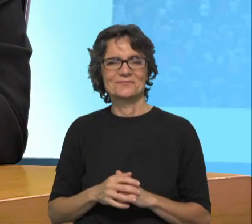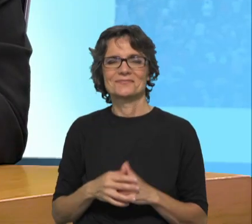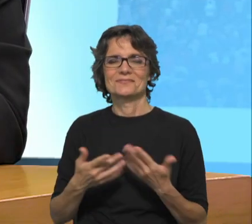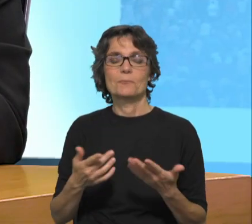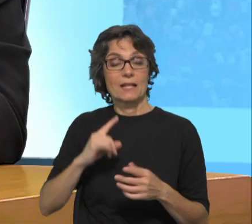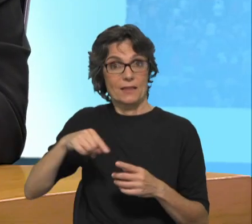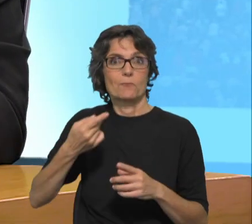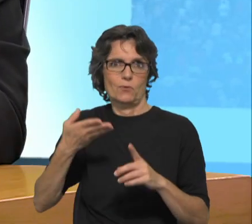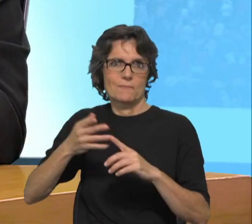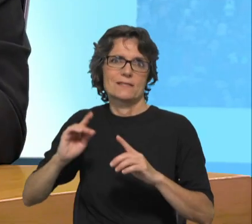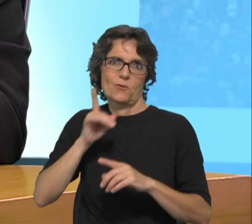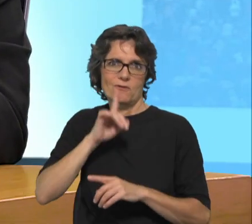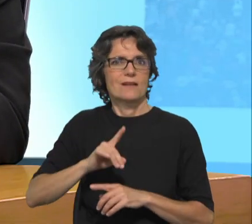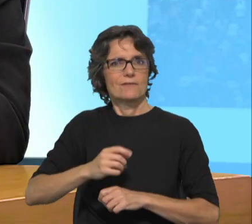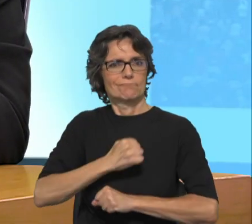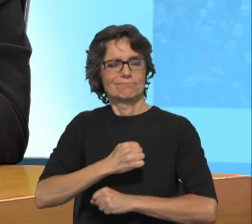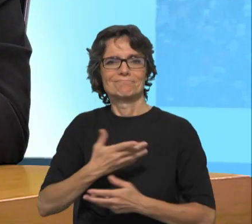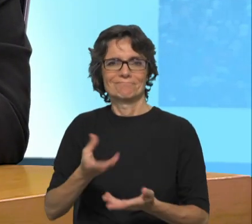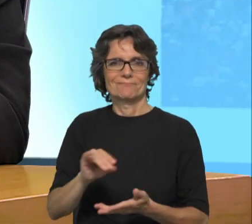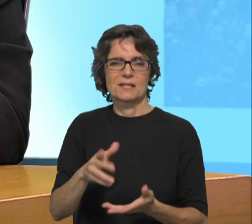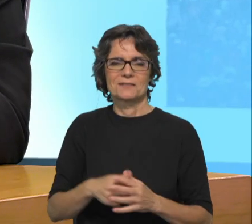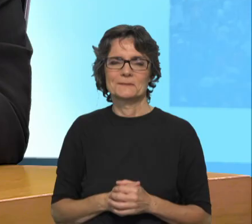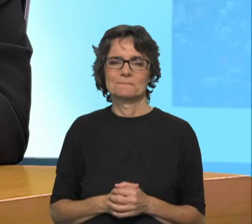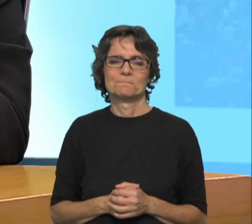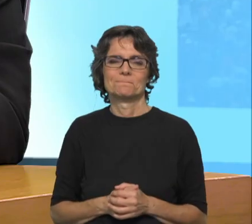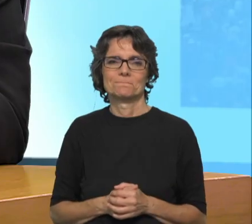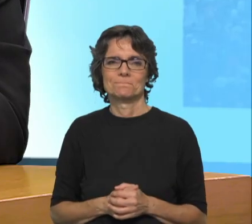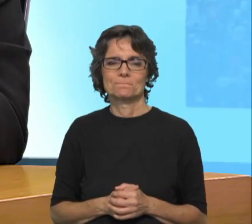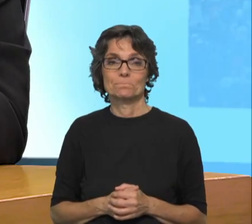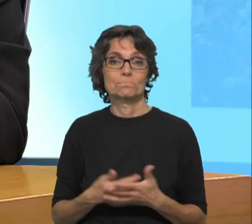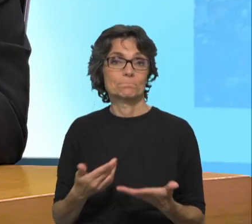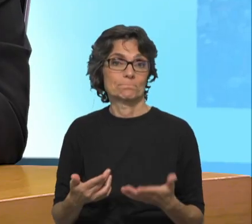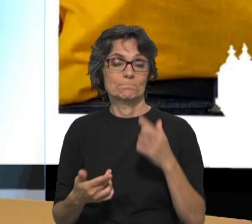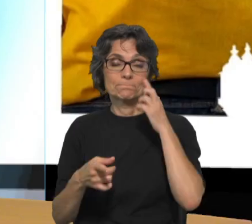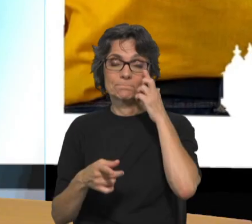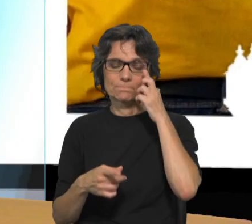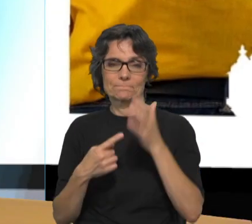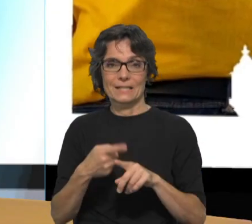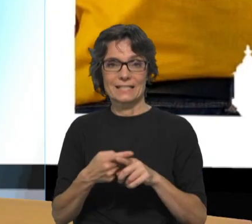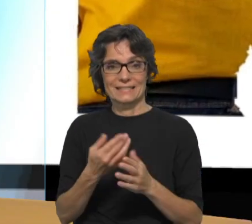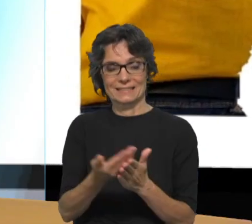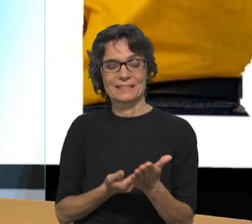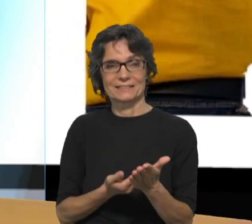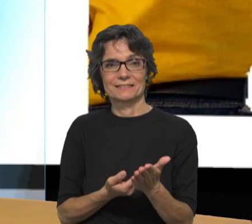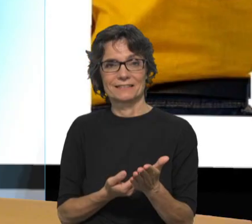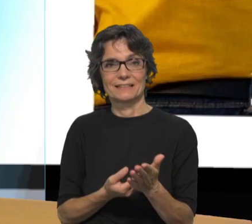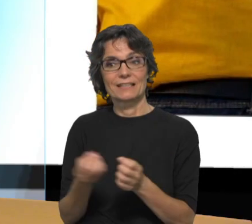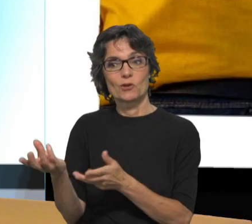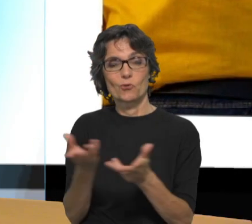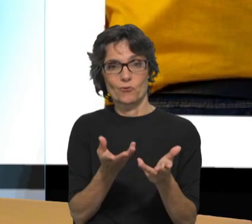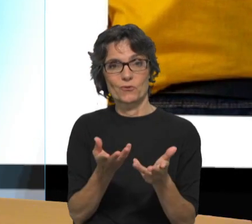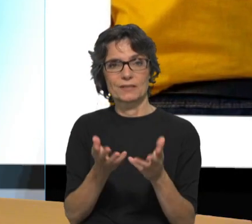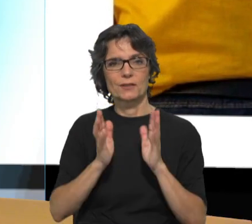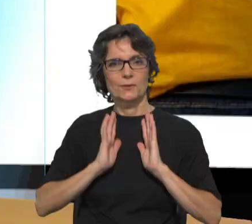mais frutífera em nós e naqueles a quem servimos. Agora, acho interessante também que este convite ao